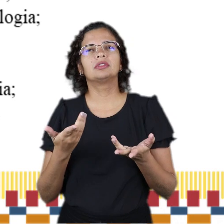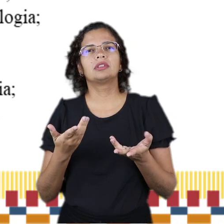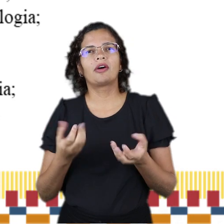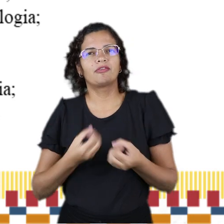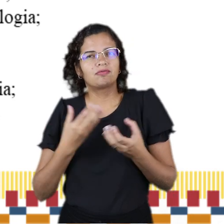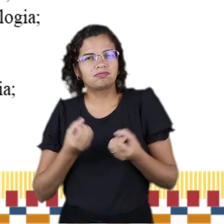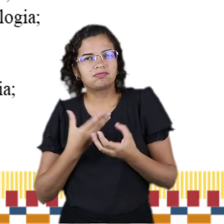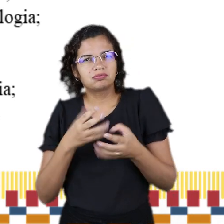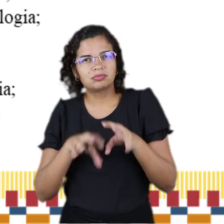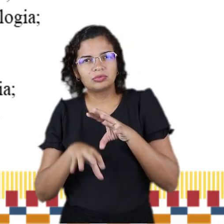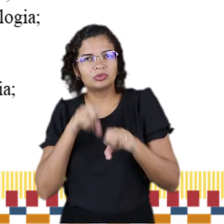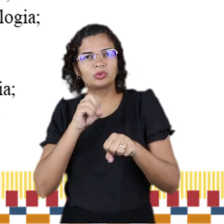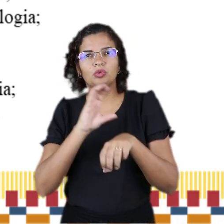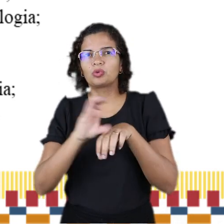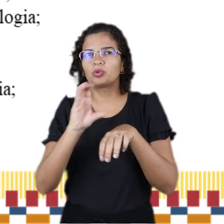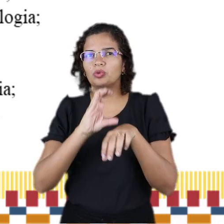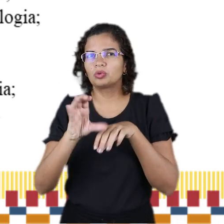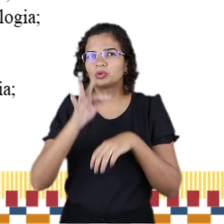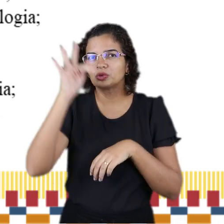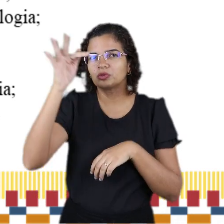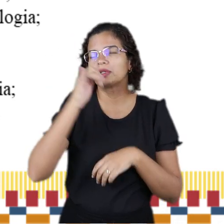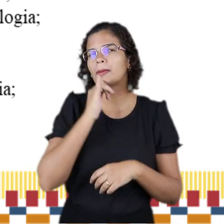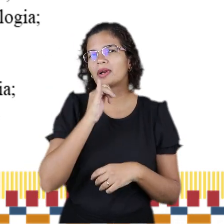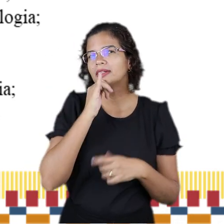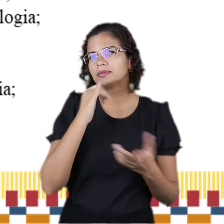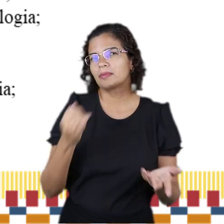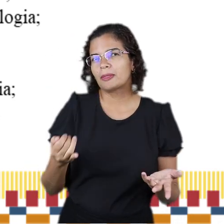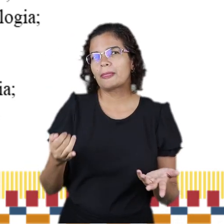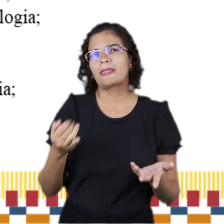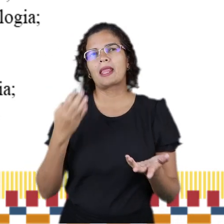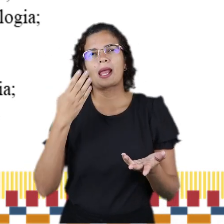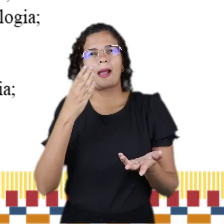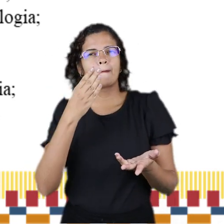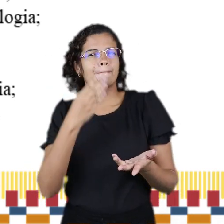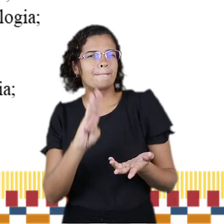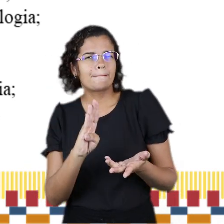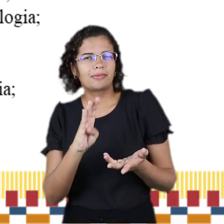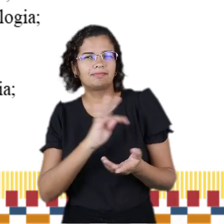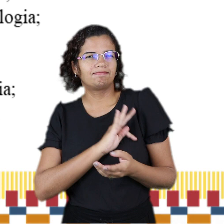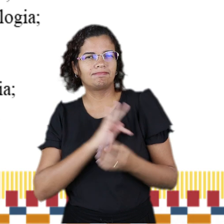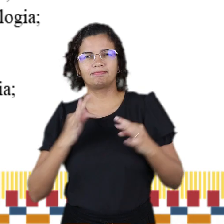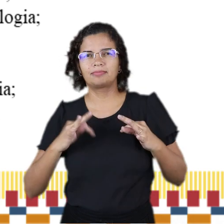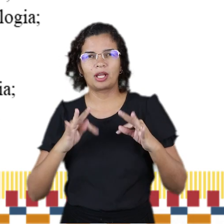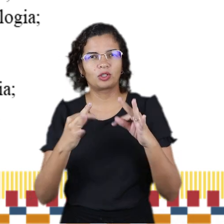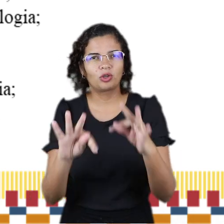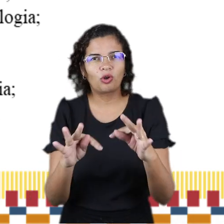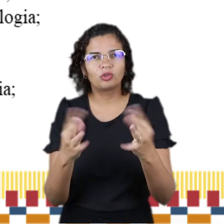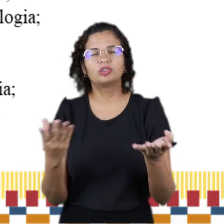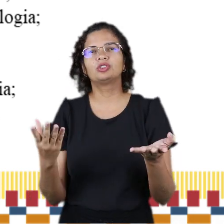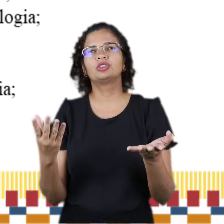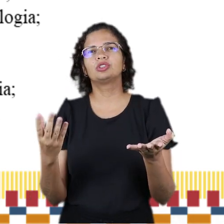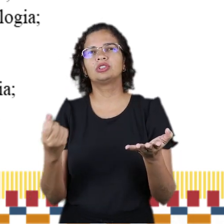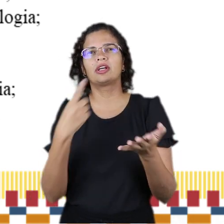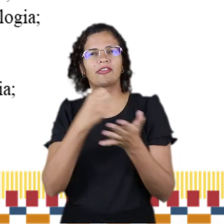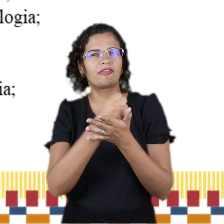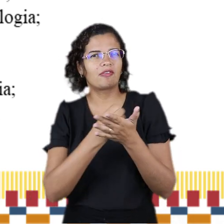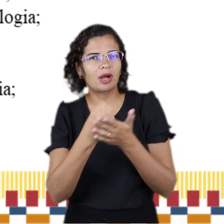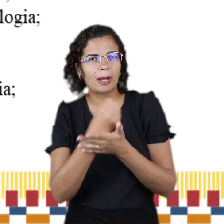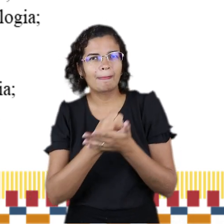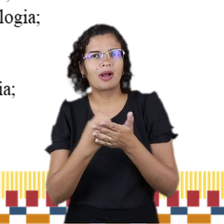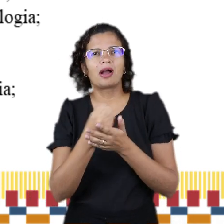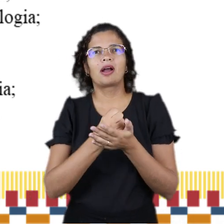biológicas, educação física bacharelado, a biomedicina, enfermagem, estética,